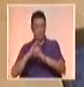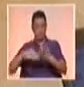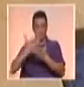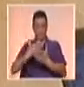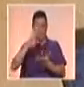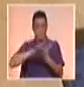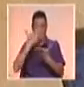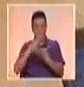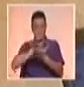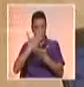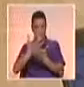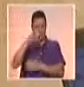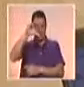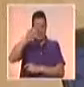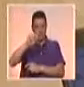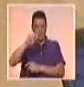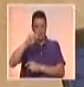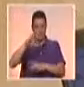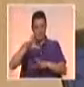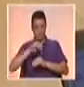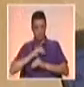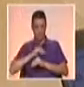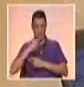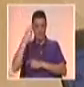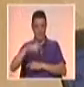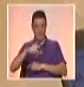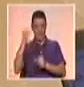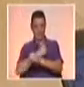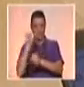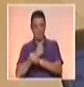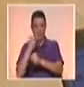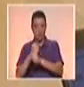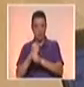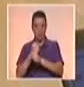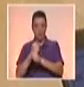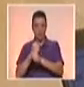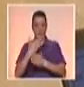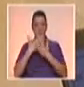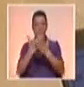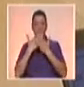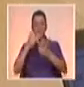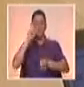intérprete para assegurar esse trabalho. Realmente, o que é mais pedido, Eduardo?